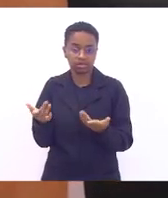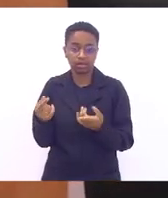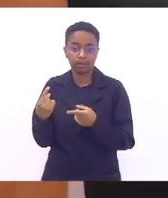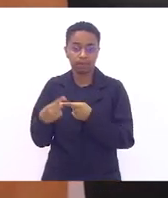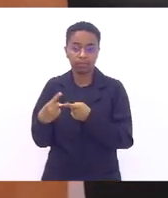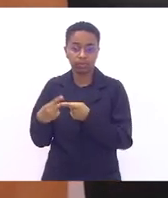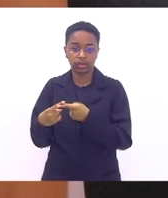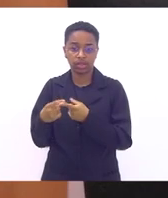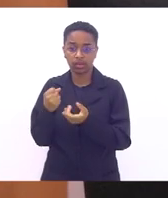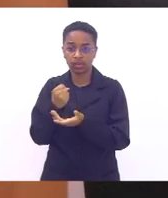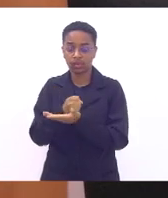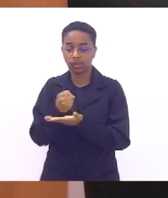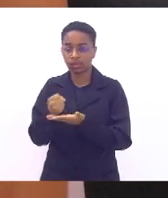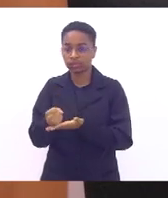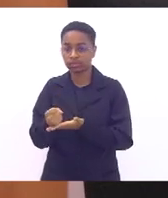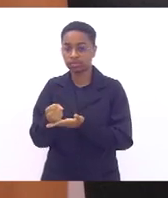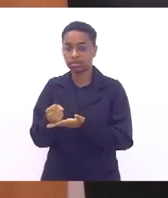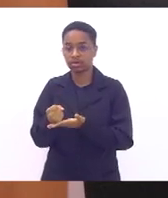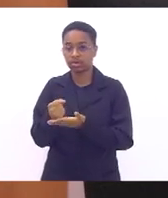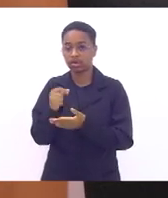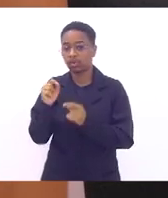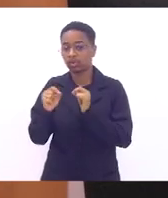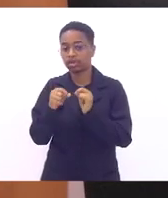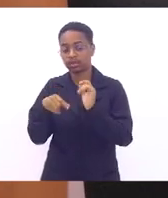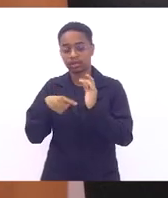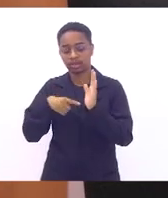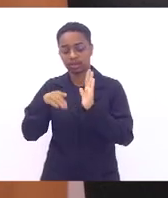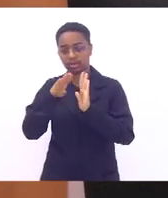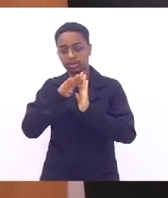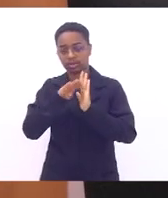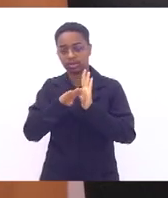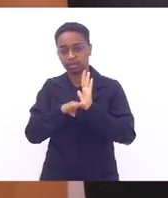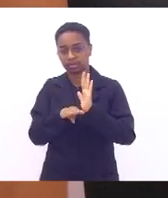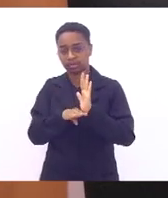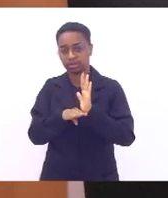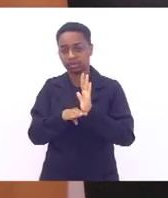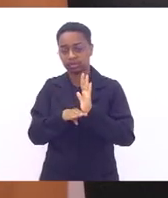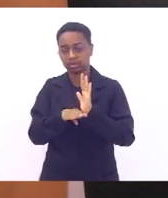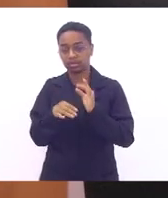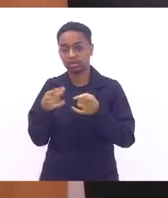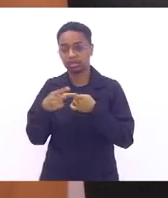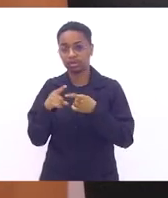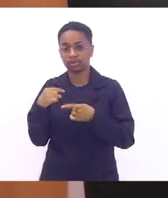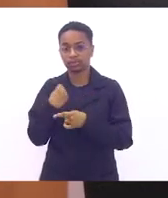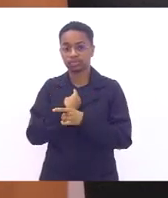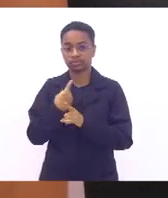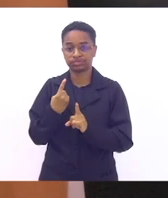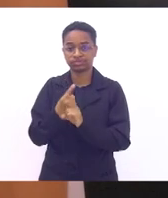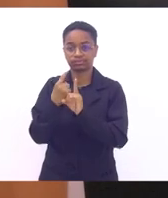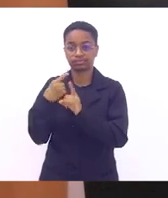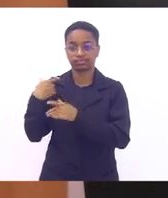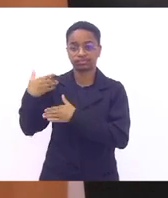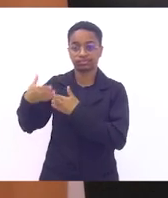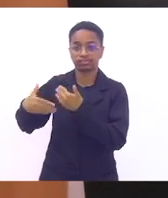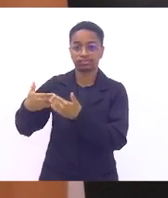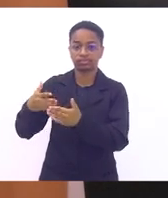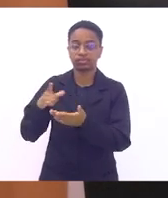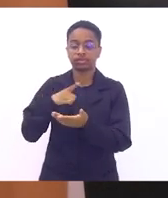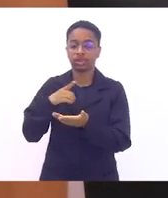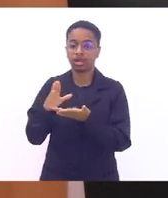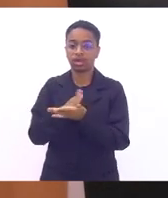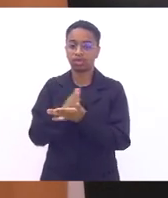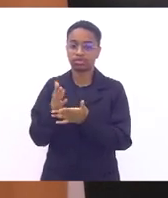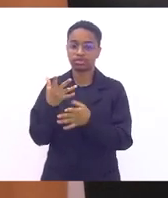qual a razão contratual que consta nas cláusulas. A gente foi descobrindo, ao longo dos tempos, que tem municípios